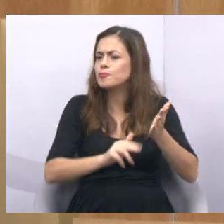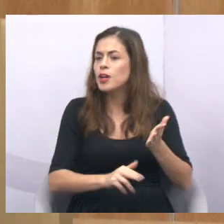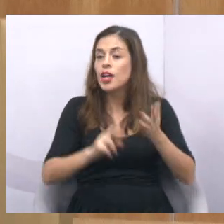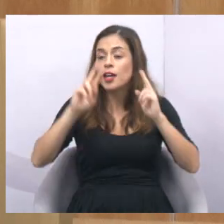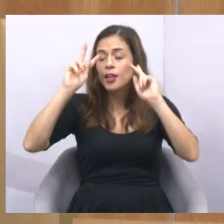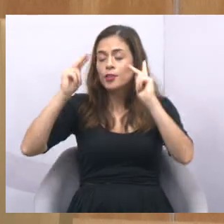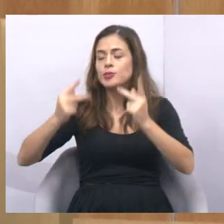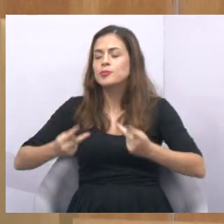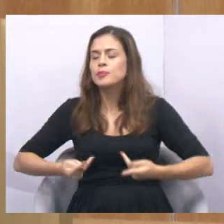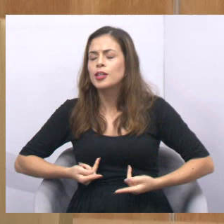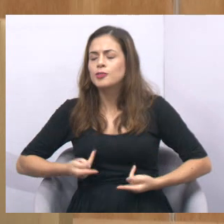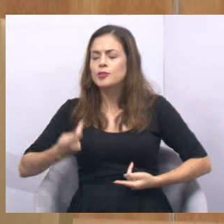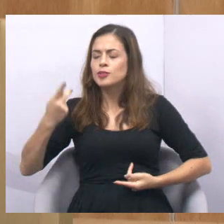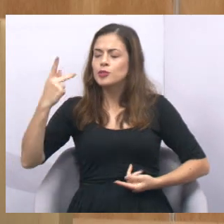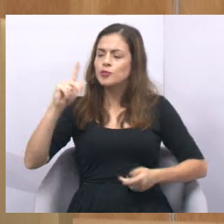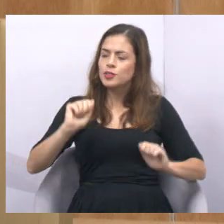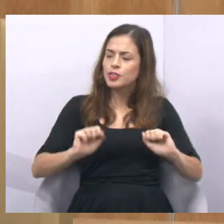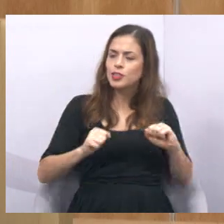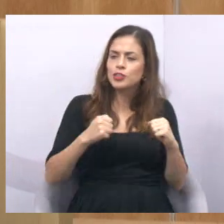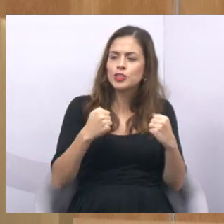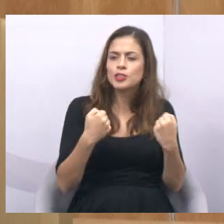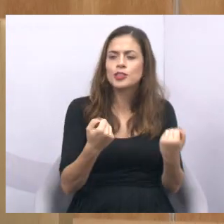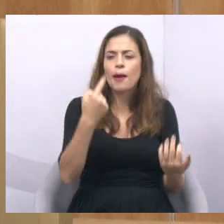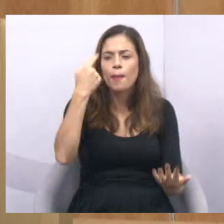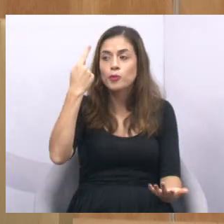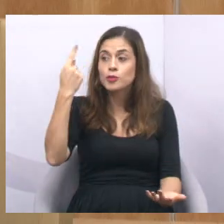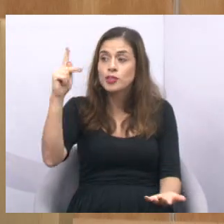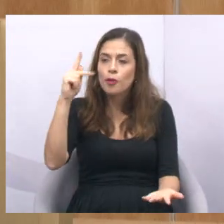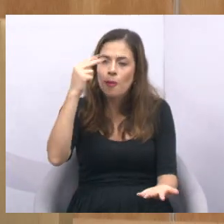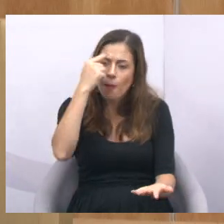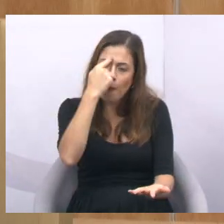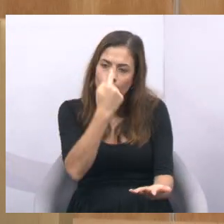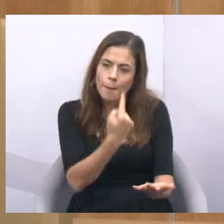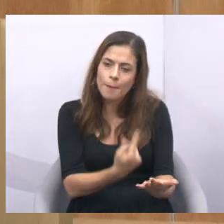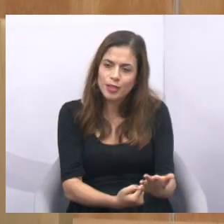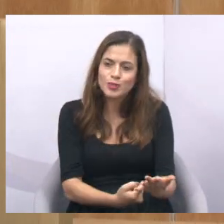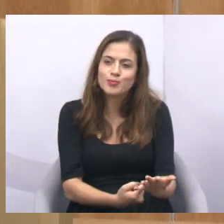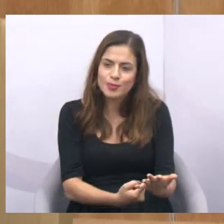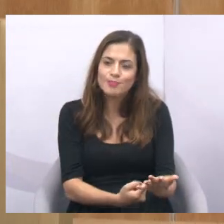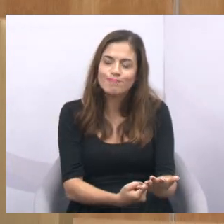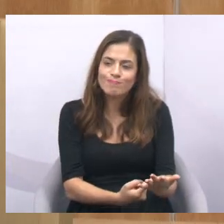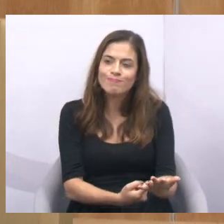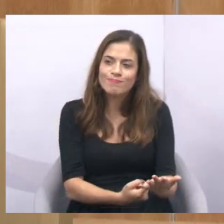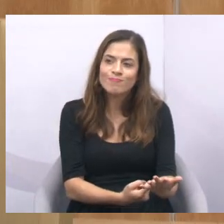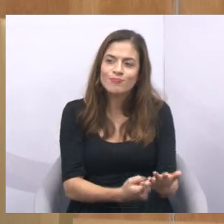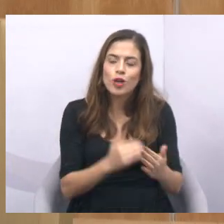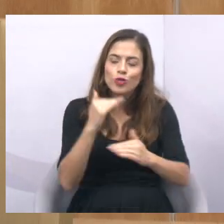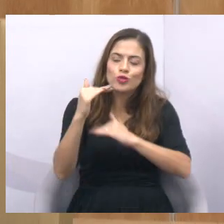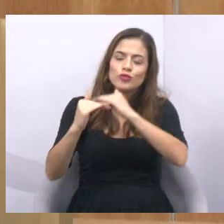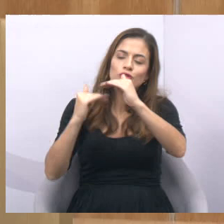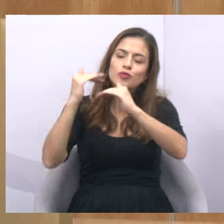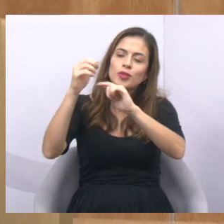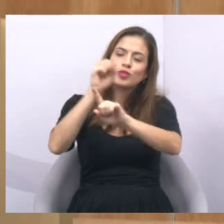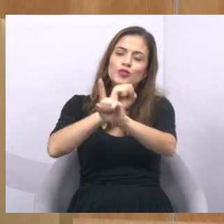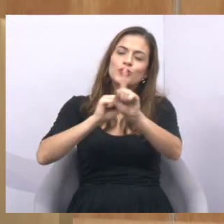sua dedicação e do seu comprometimento com o desenvolvimento de uma sociedade do bem.